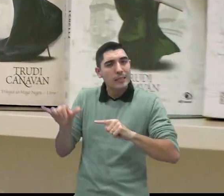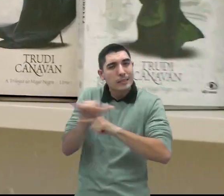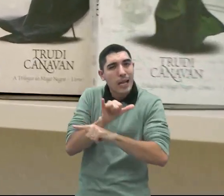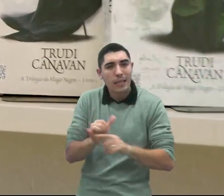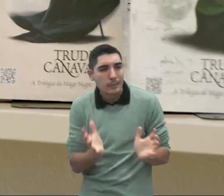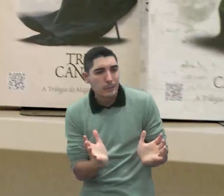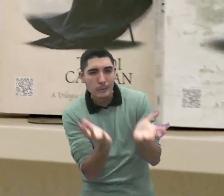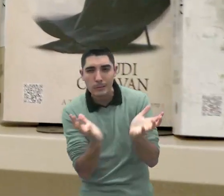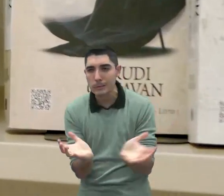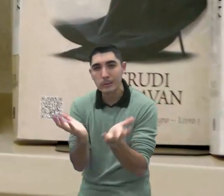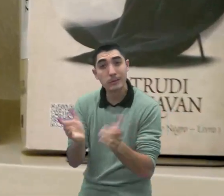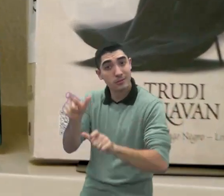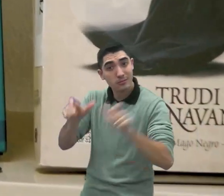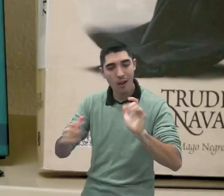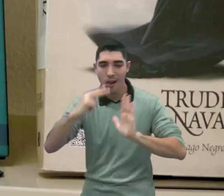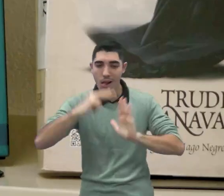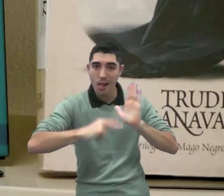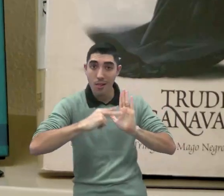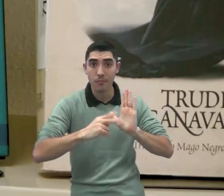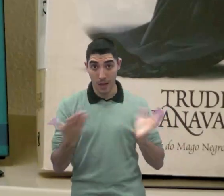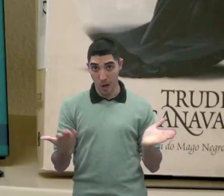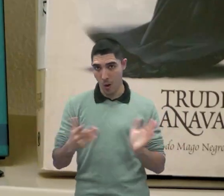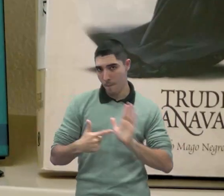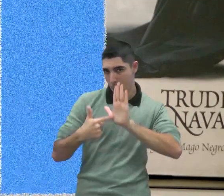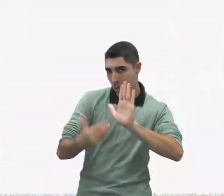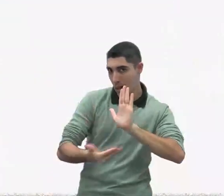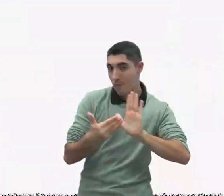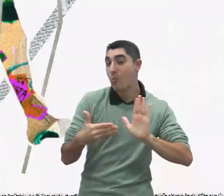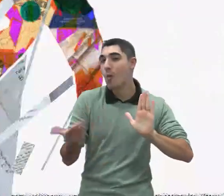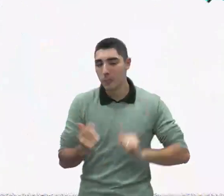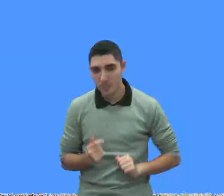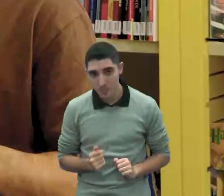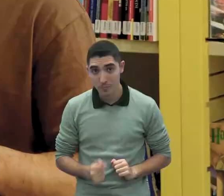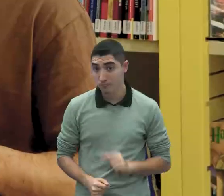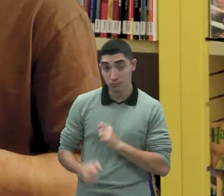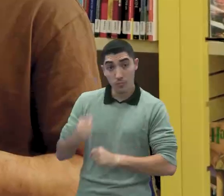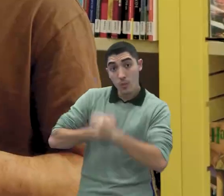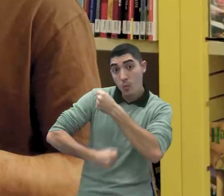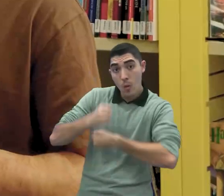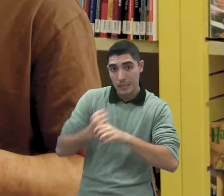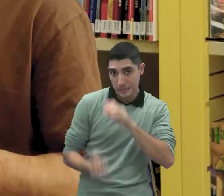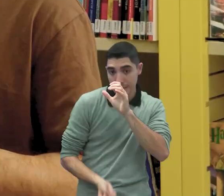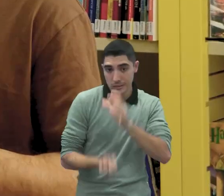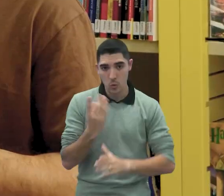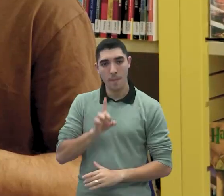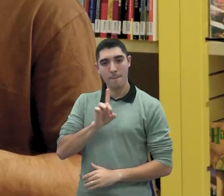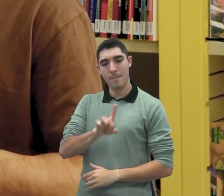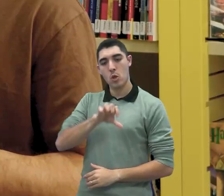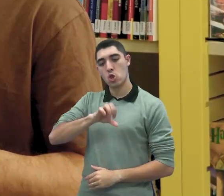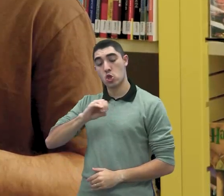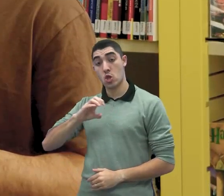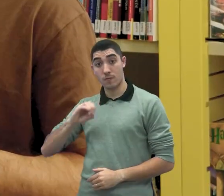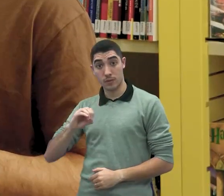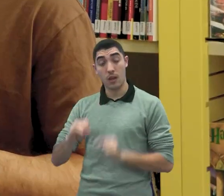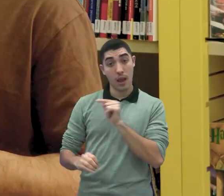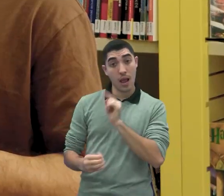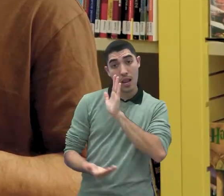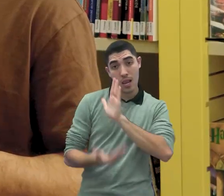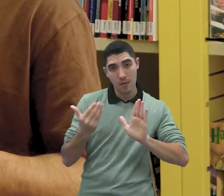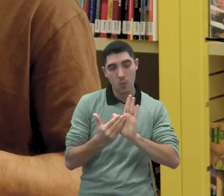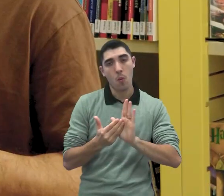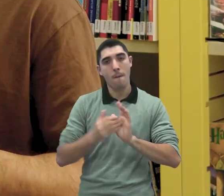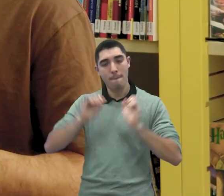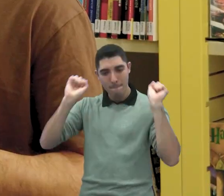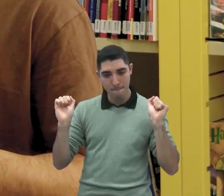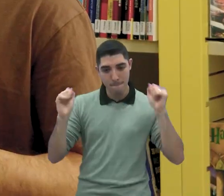legal para incentivar a leitura. Mas agora vamos ao livro de hoje. Publicado no ano de 1900, O Mágico de Oz